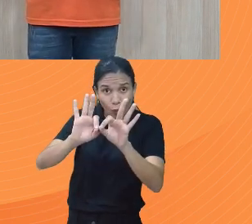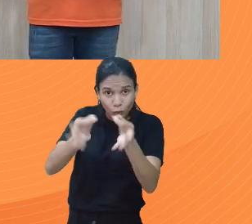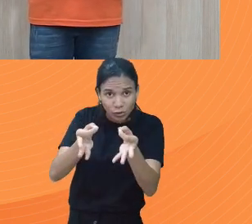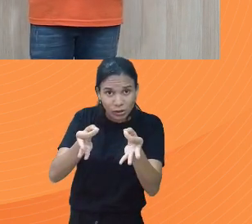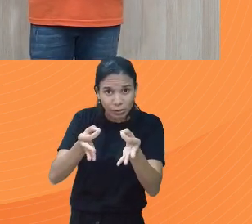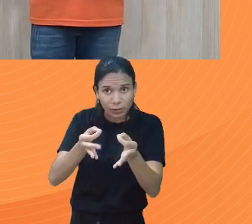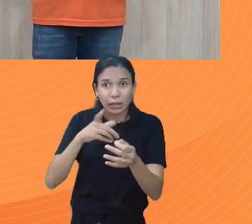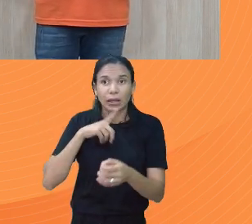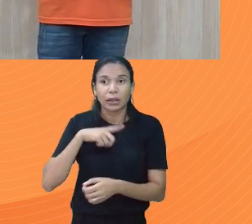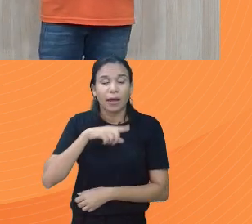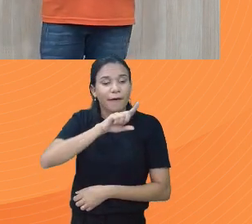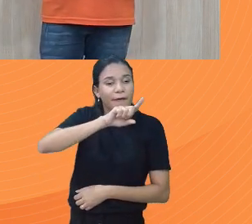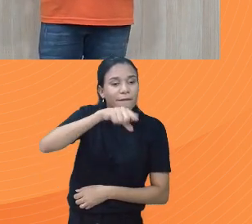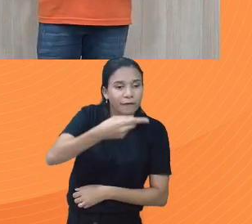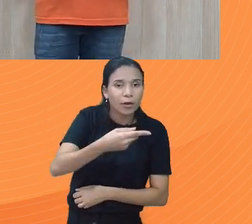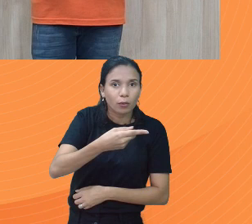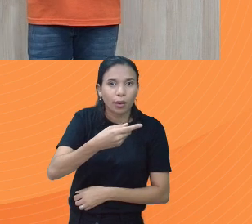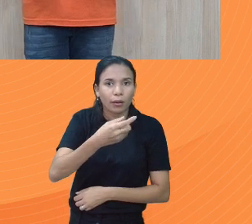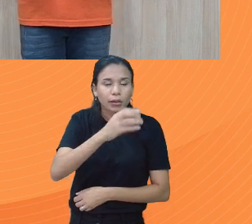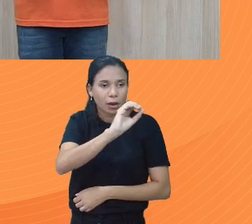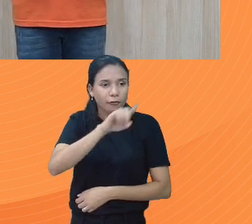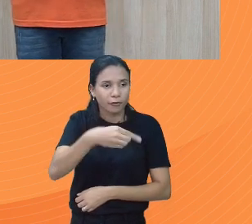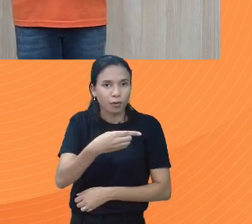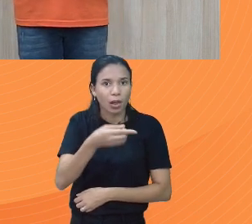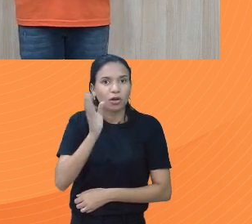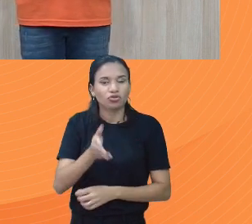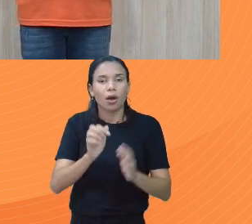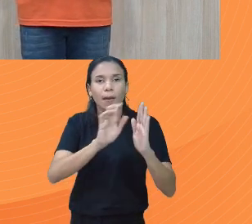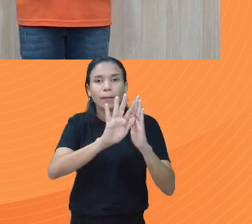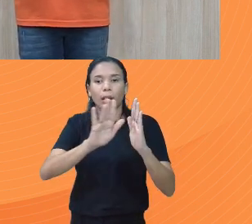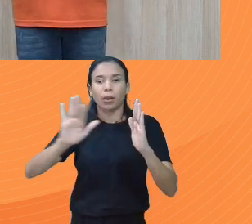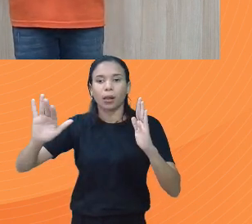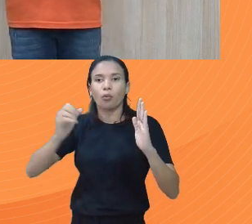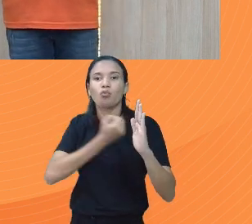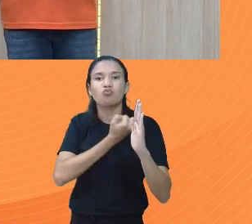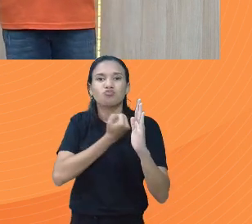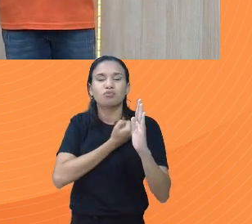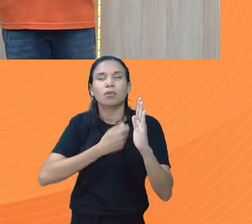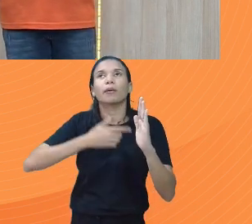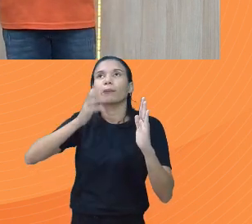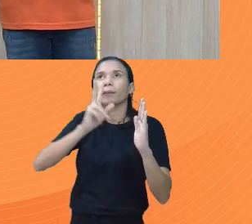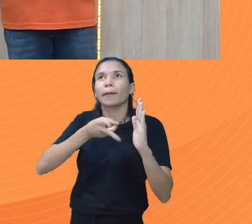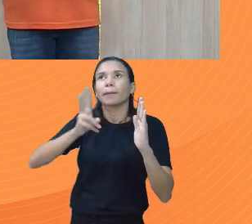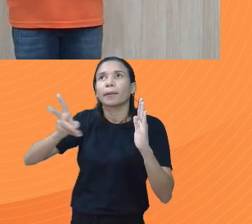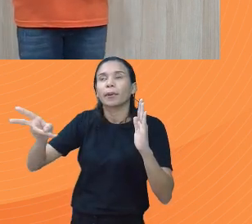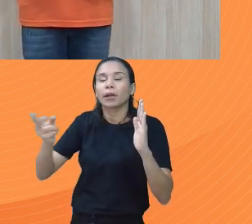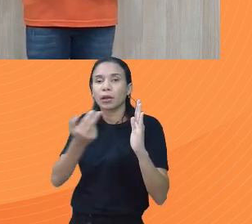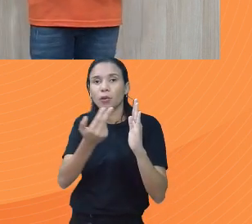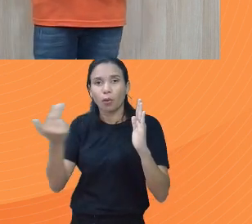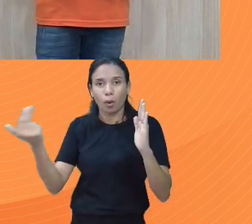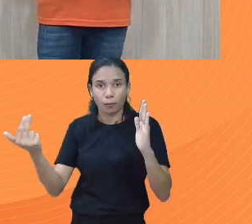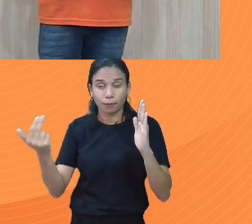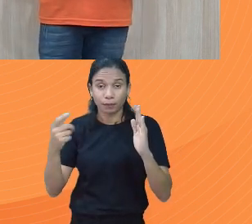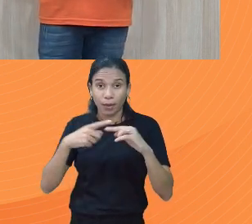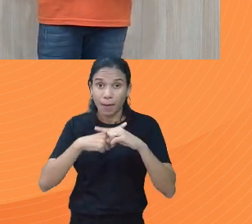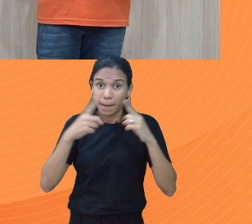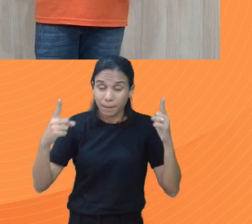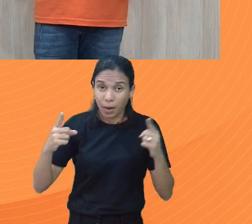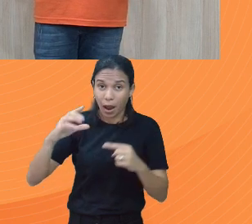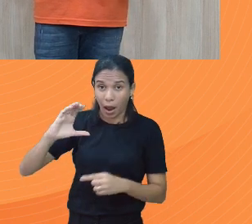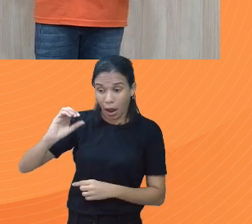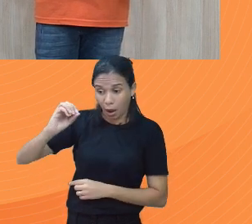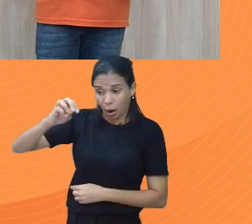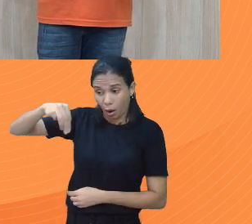logo após a vírgula, já vem o período, que é o número que sempre está se repetindo. Já na dízima